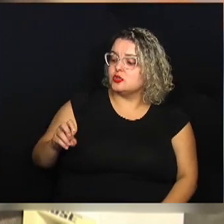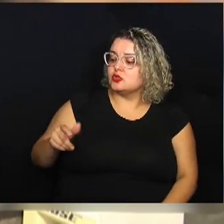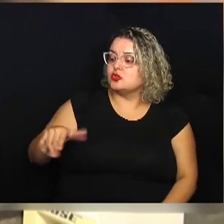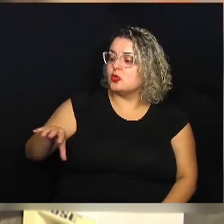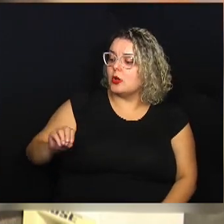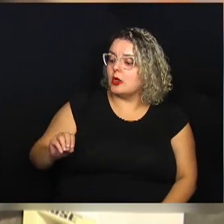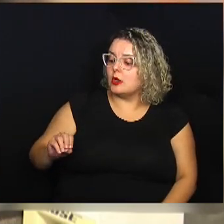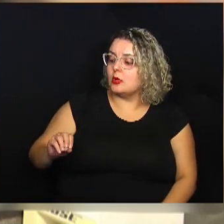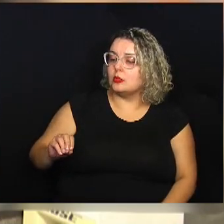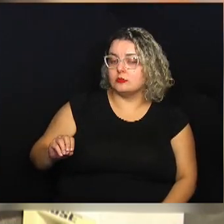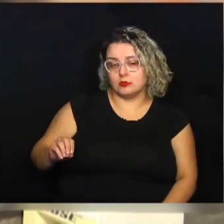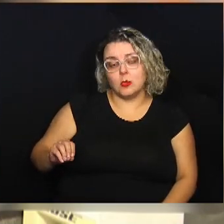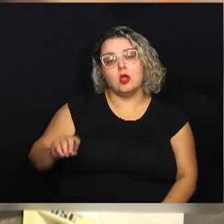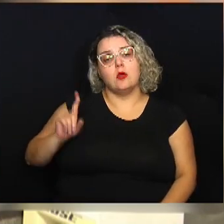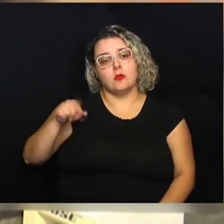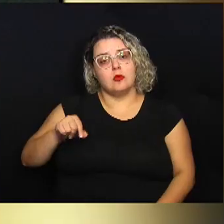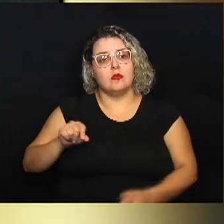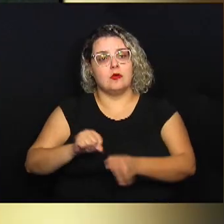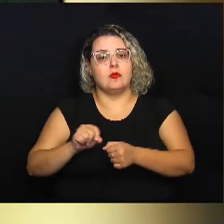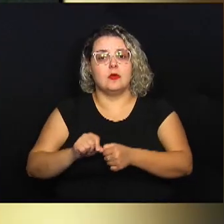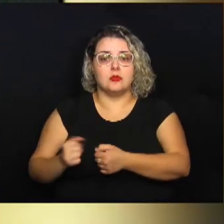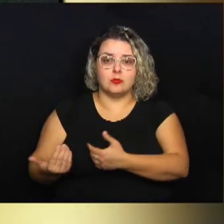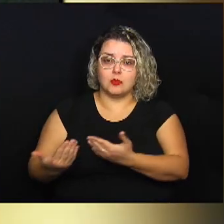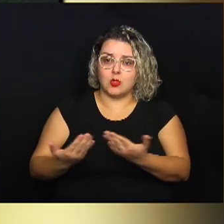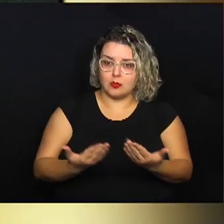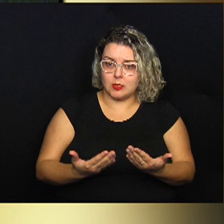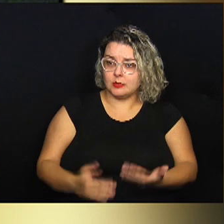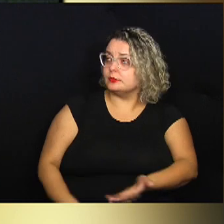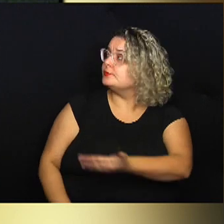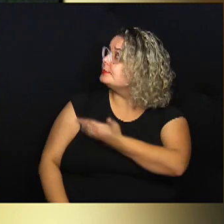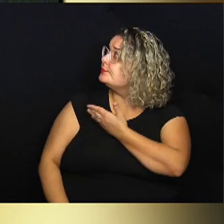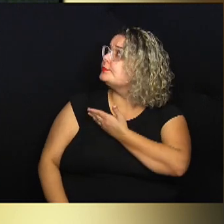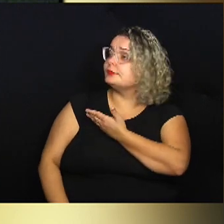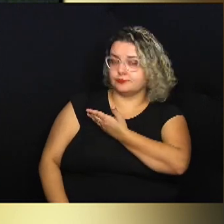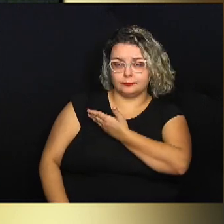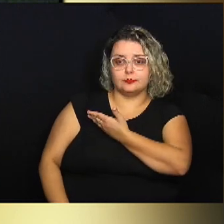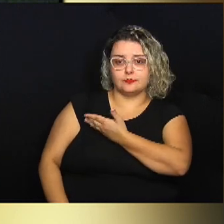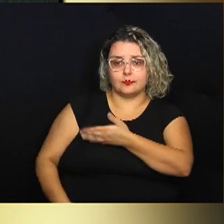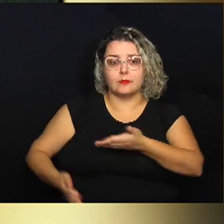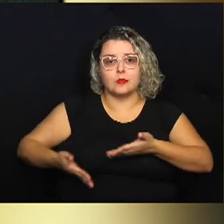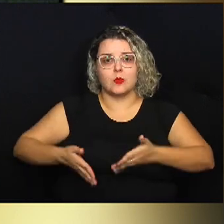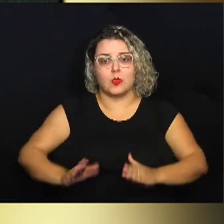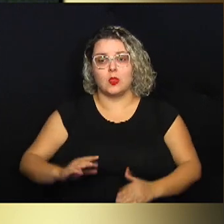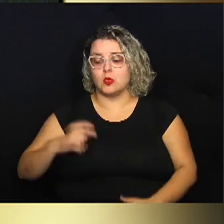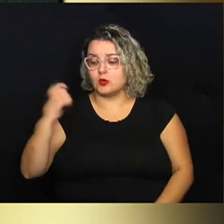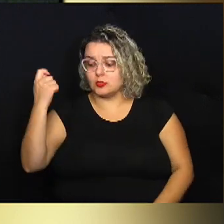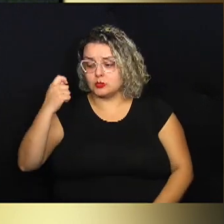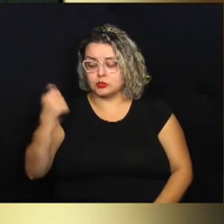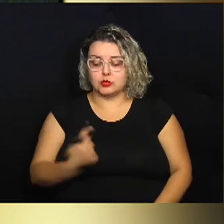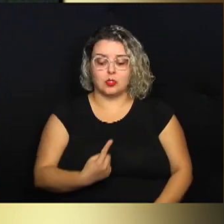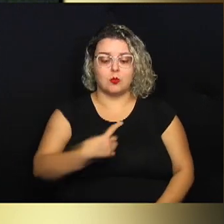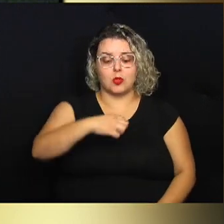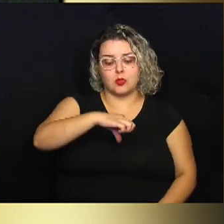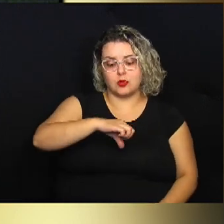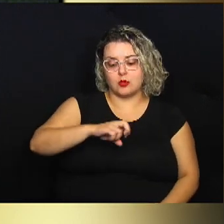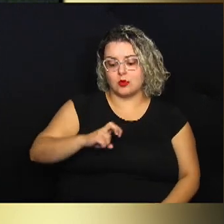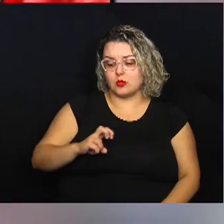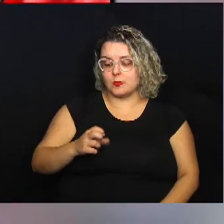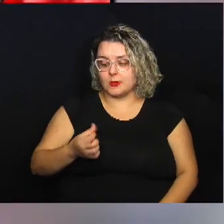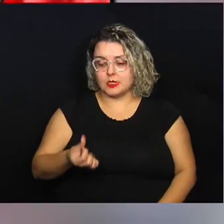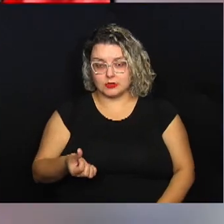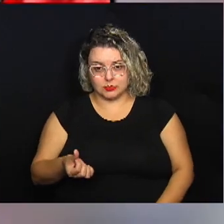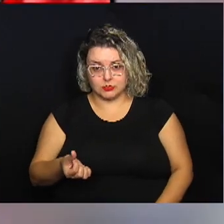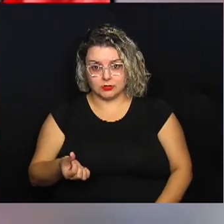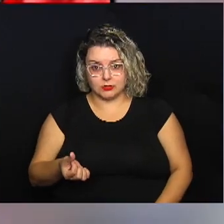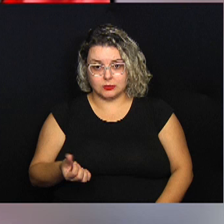uma homenagem póstuma ao fotógrafo. João Zincler nasceu no Rio Grande do Sul em 1956